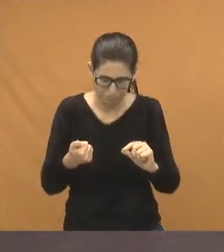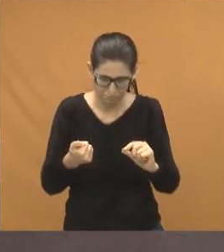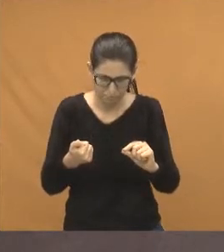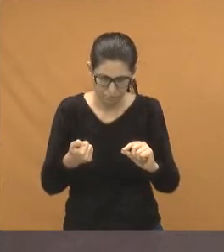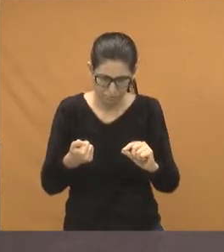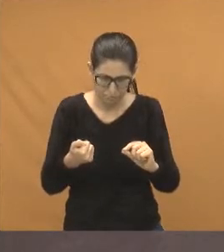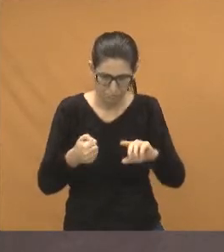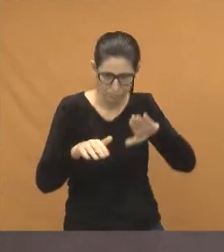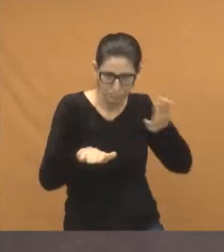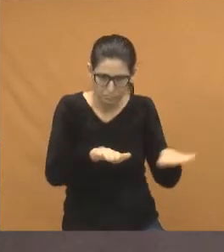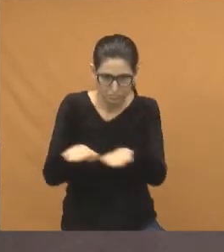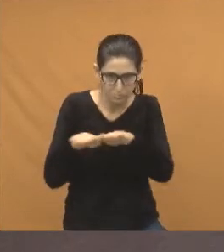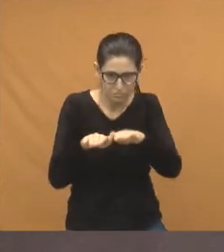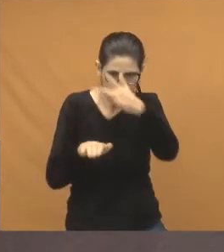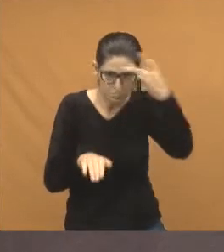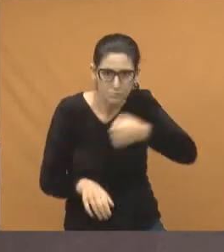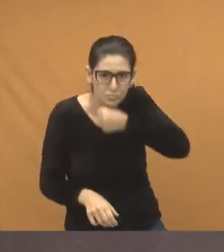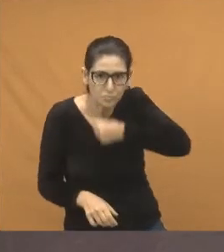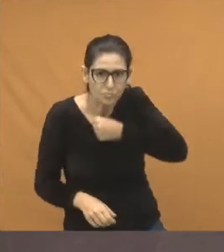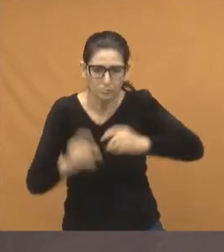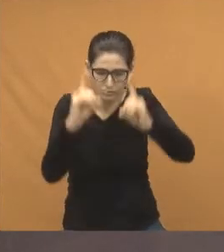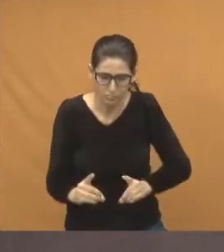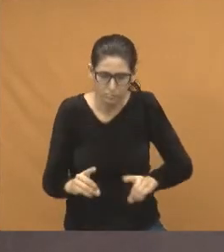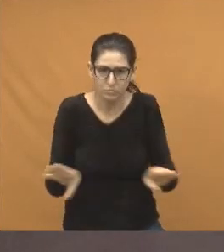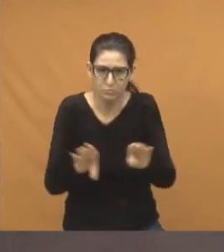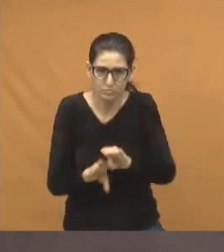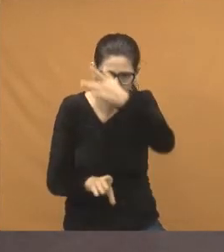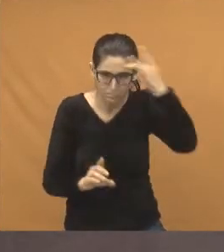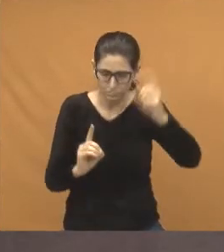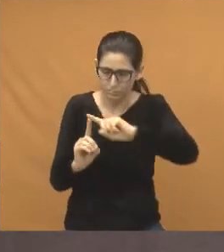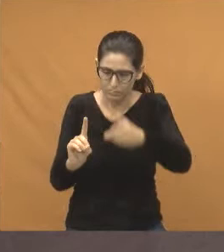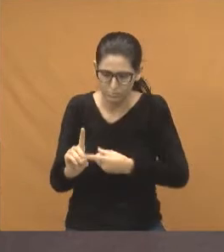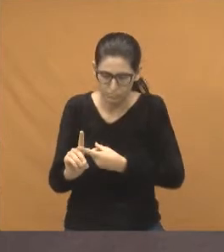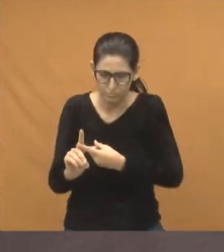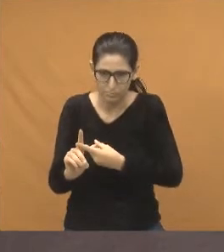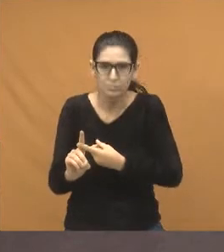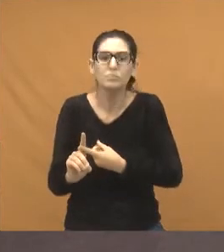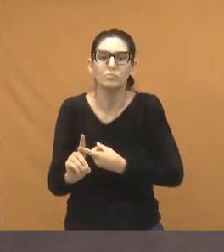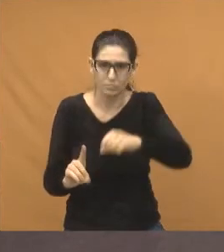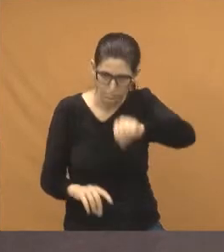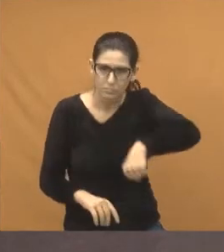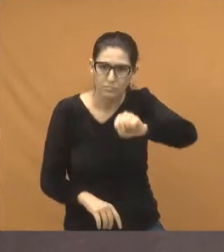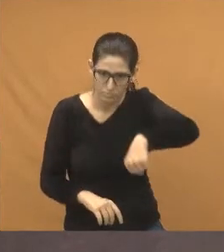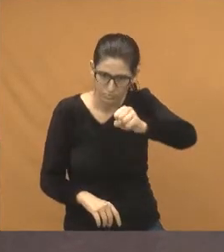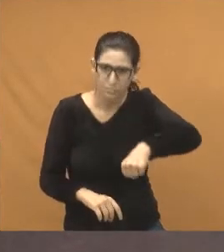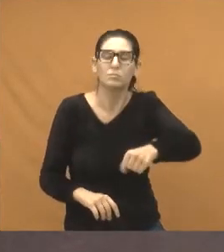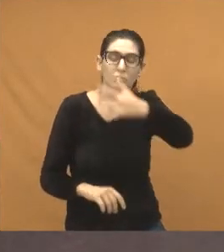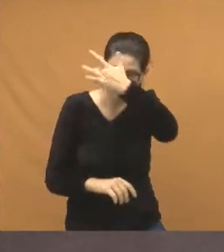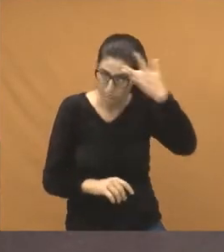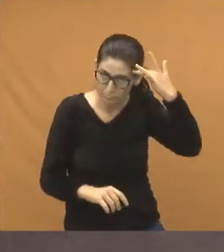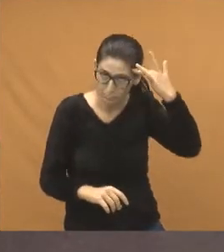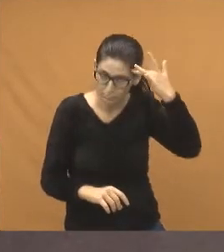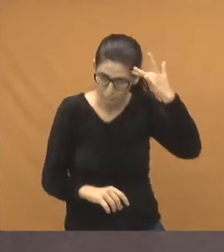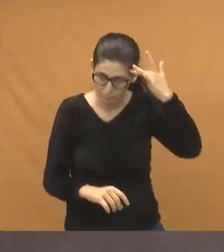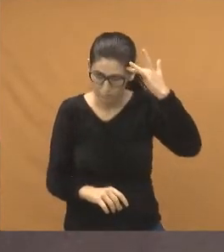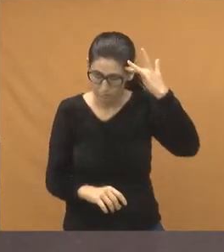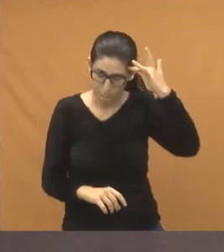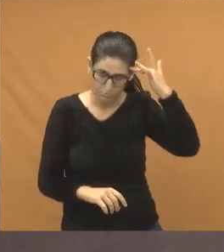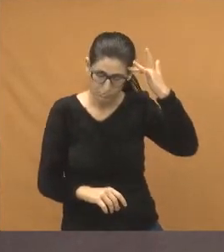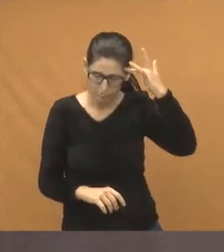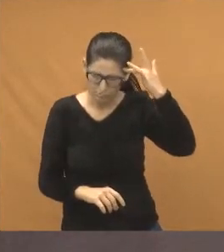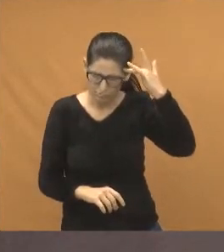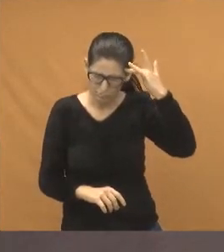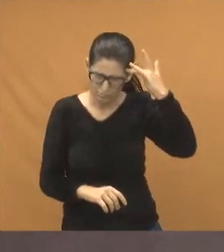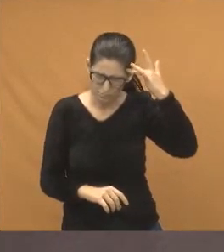equipara-se a de idosos, deficientes, gestantes e será aplicada no caso de pacientes